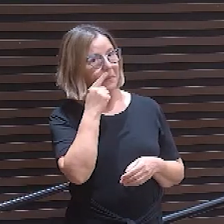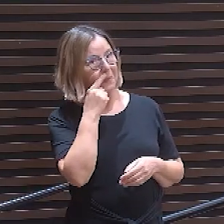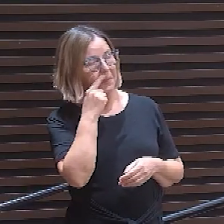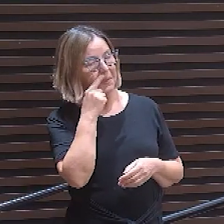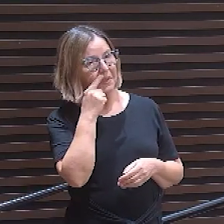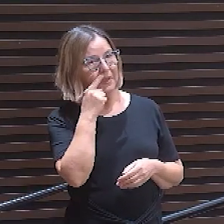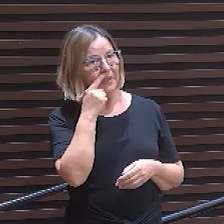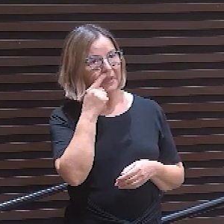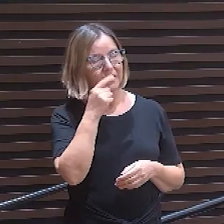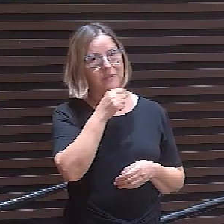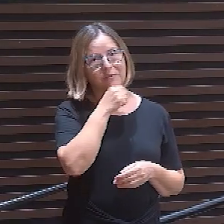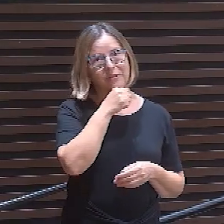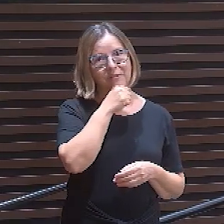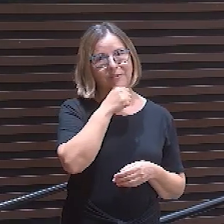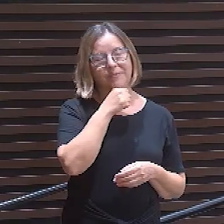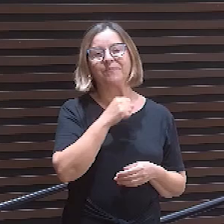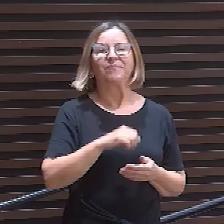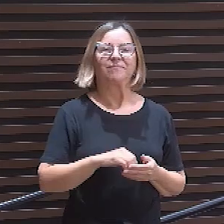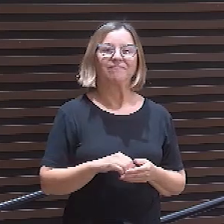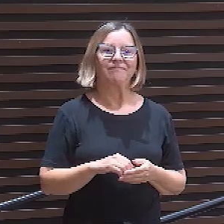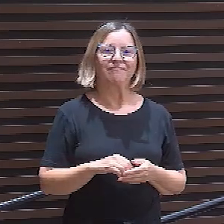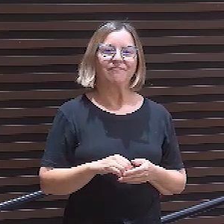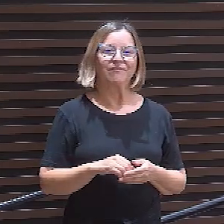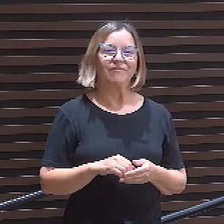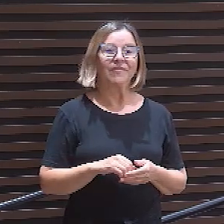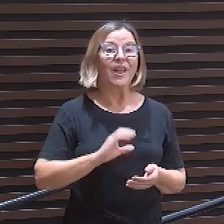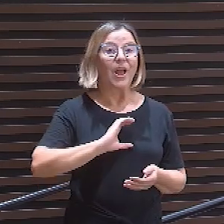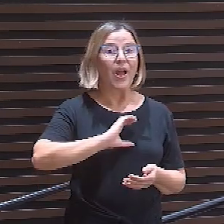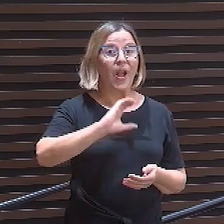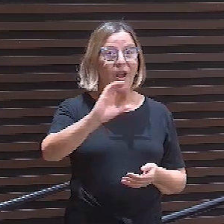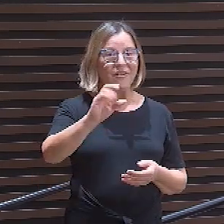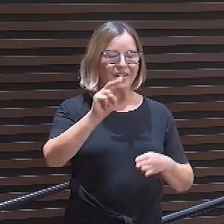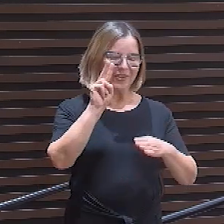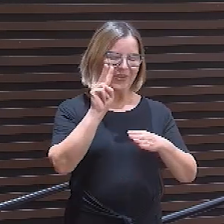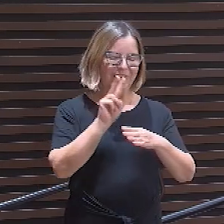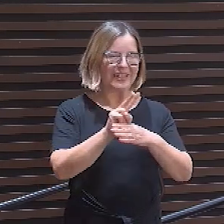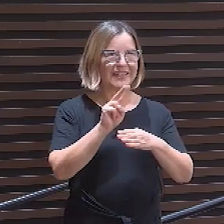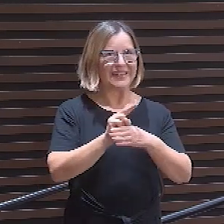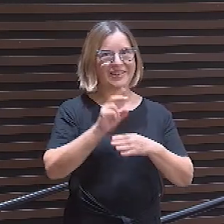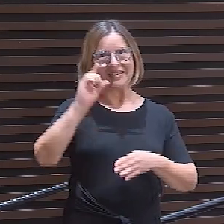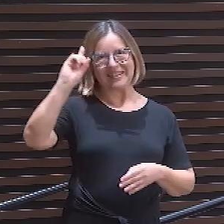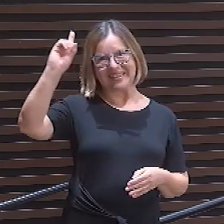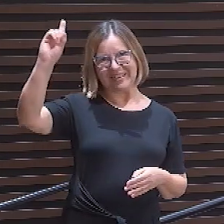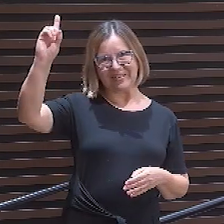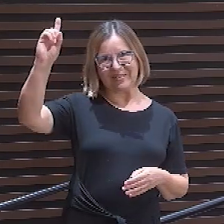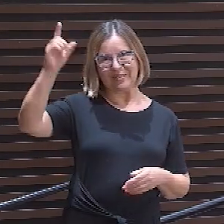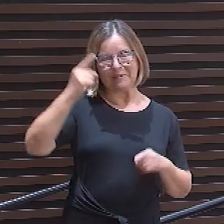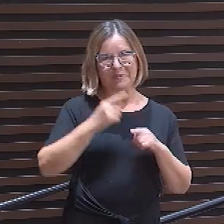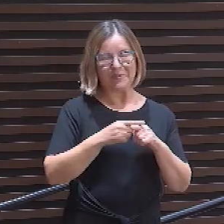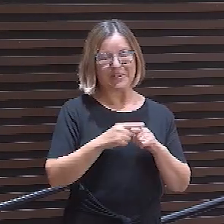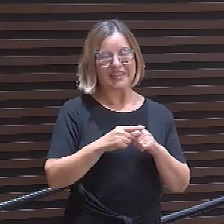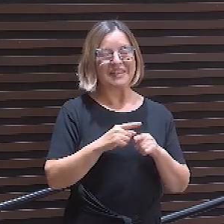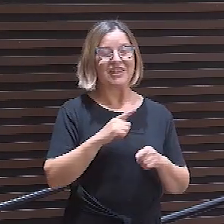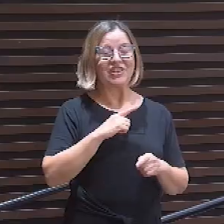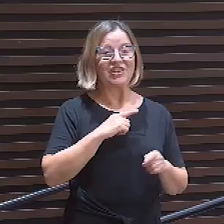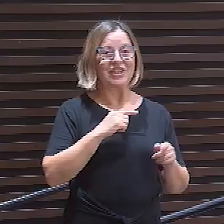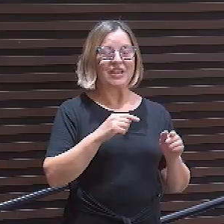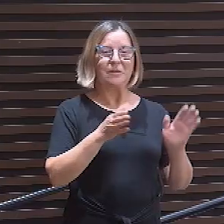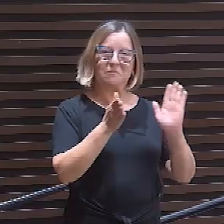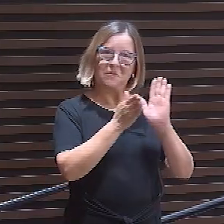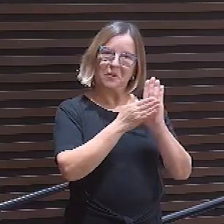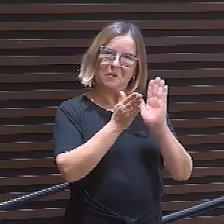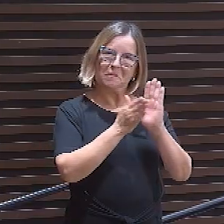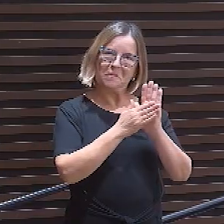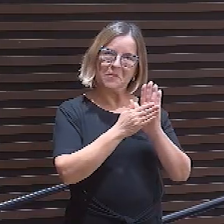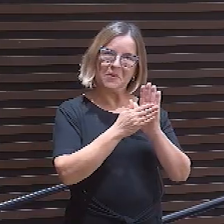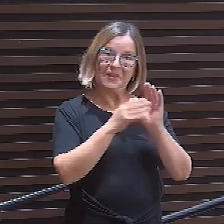eles confiaram no cuidado da providência de Deus, crendo que havia propósito especial para aquele